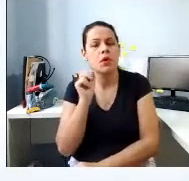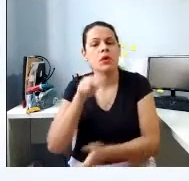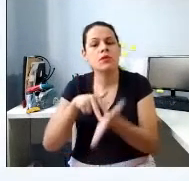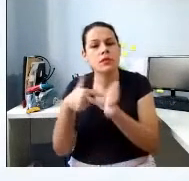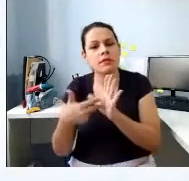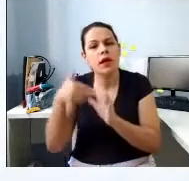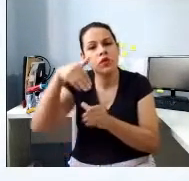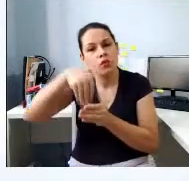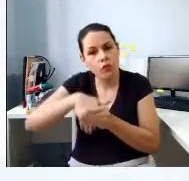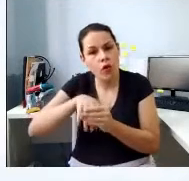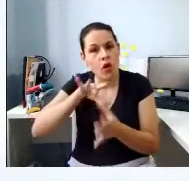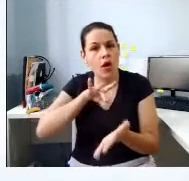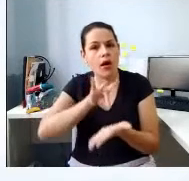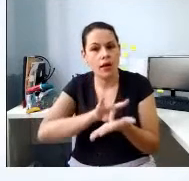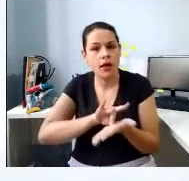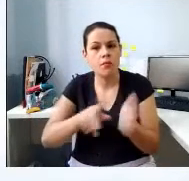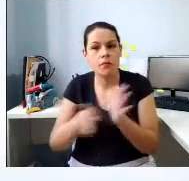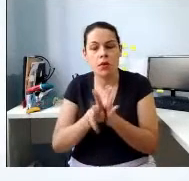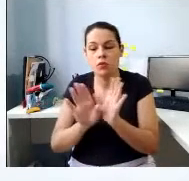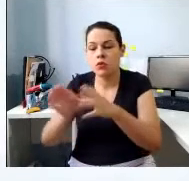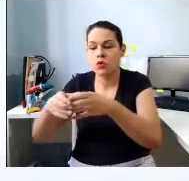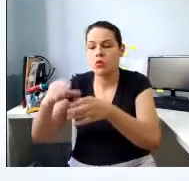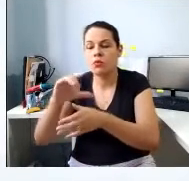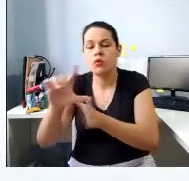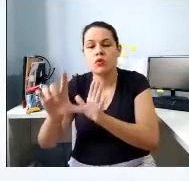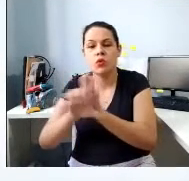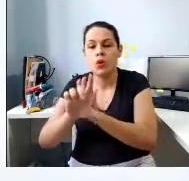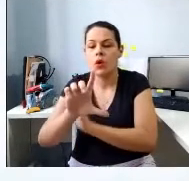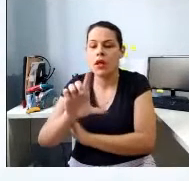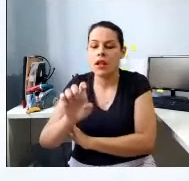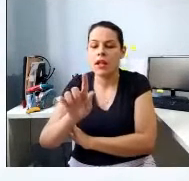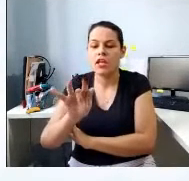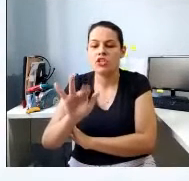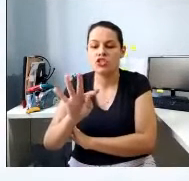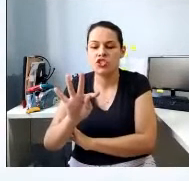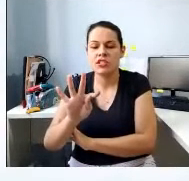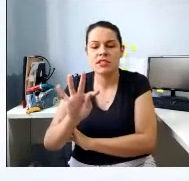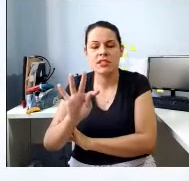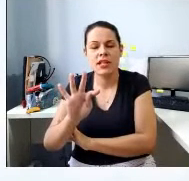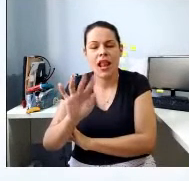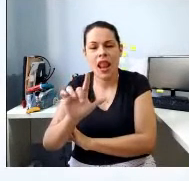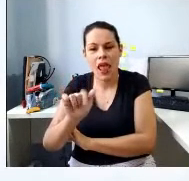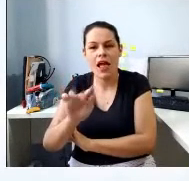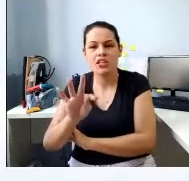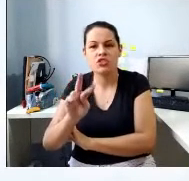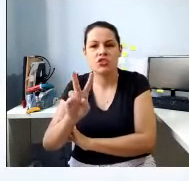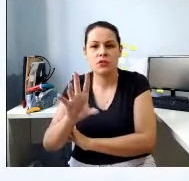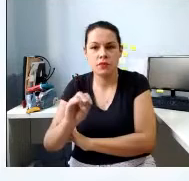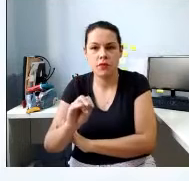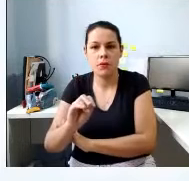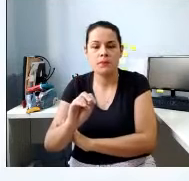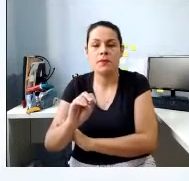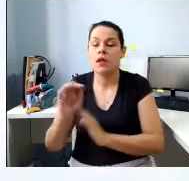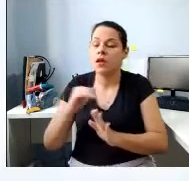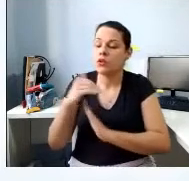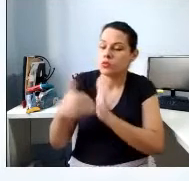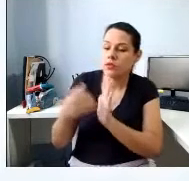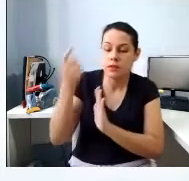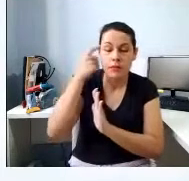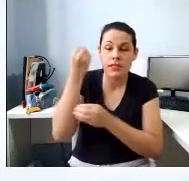para o legislativo, porque isso vai, de certo modo, definir muita coisa para como a gente vai pensar